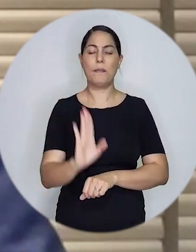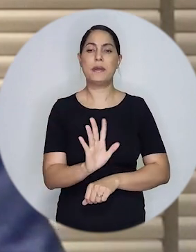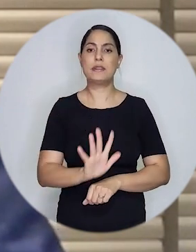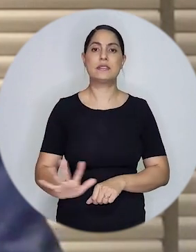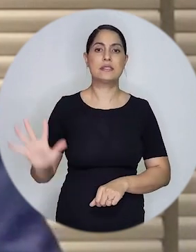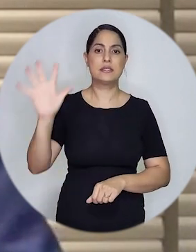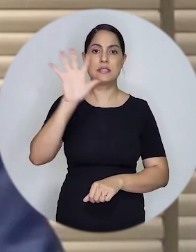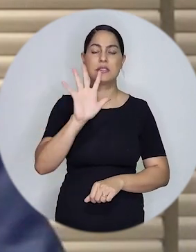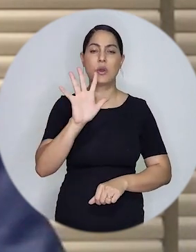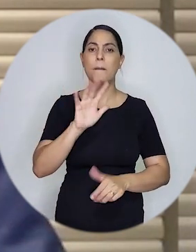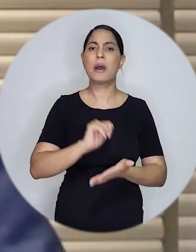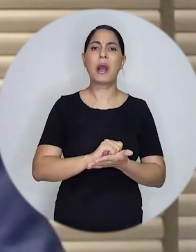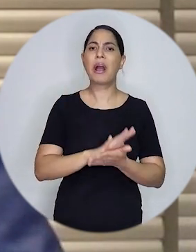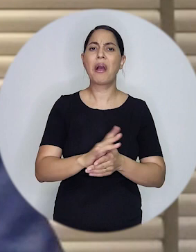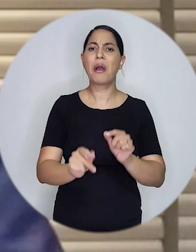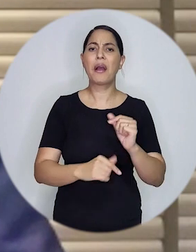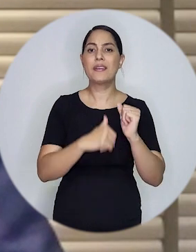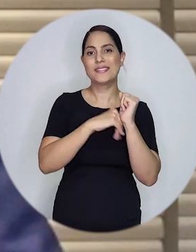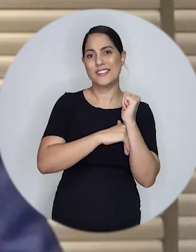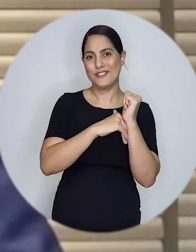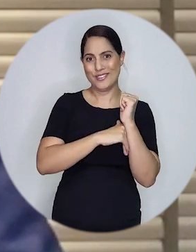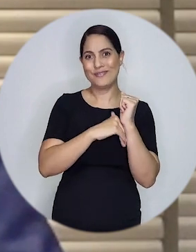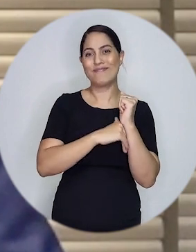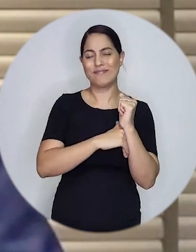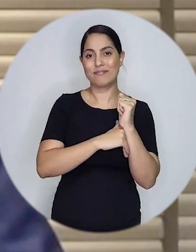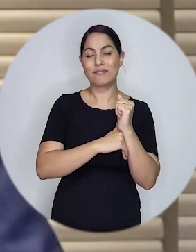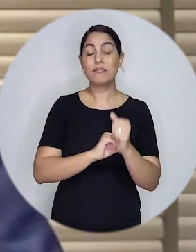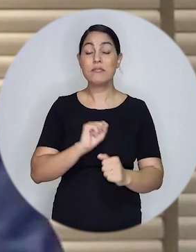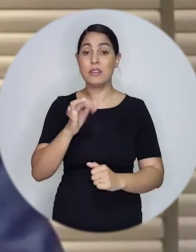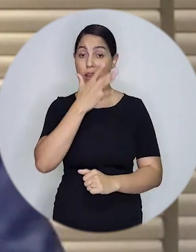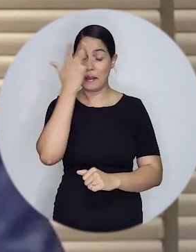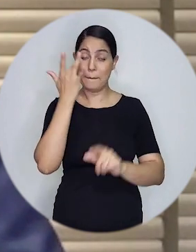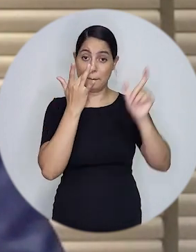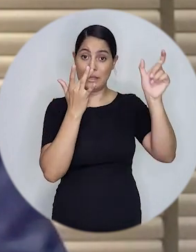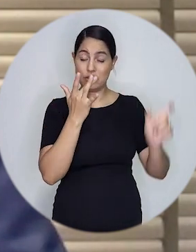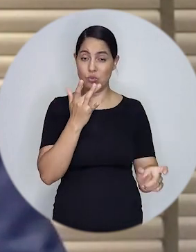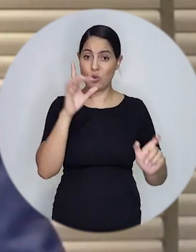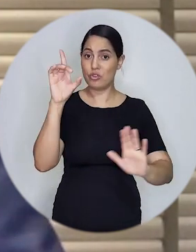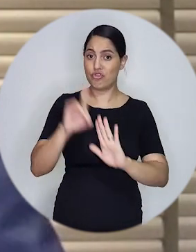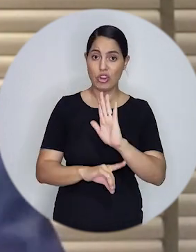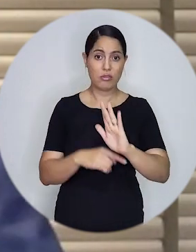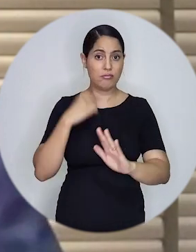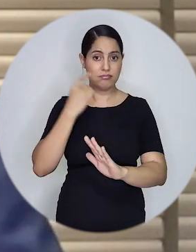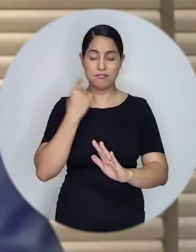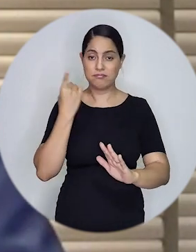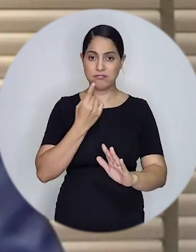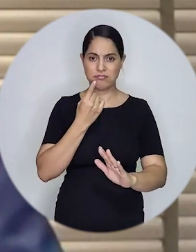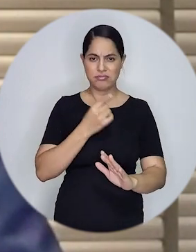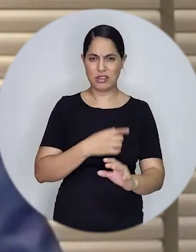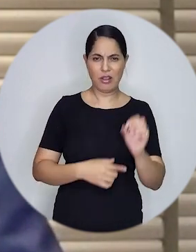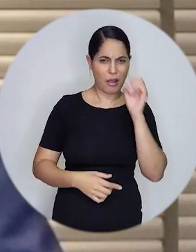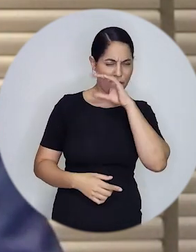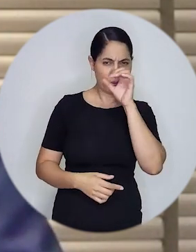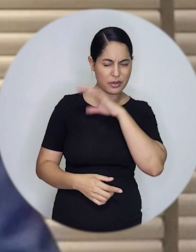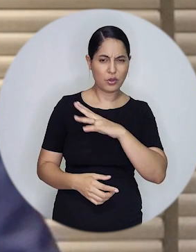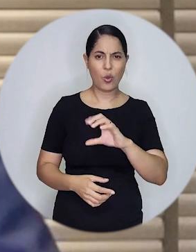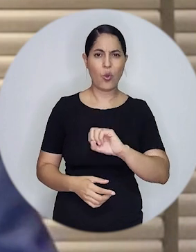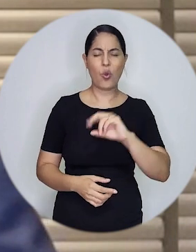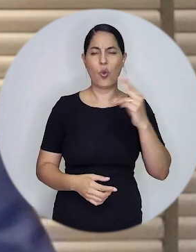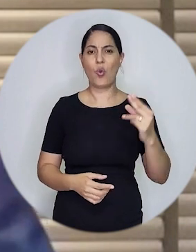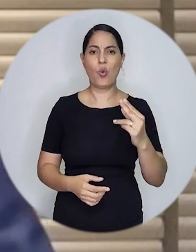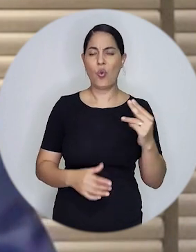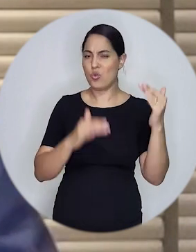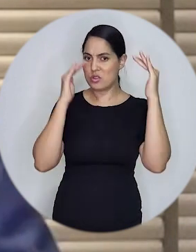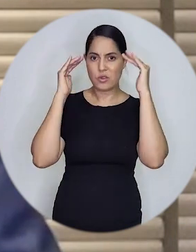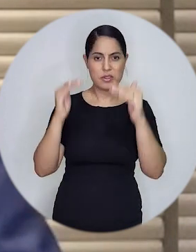tudo, esse cadastro ser nacionalizado, ser um cadastro sigiloso, que vai funcionar sempre que, quando o abusador ou violador de